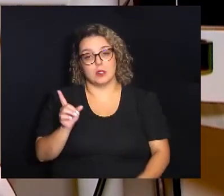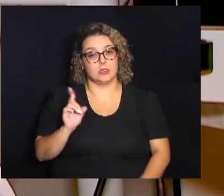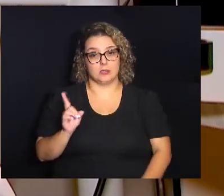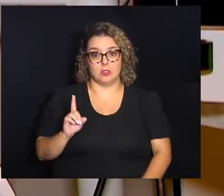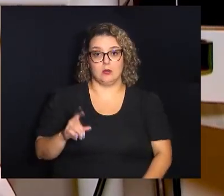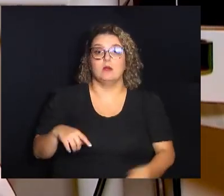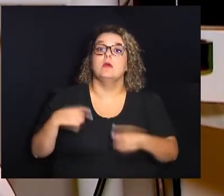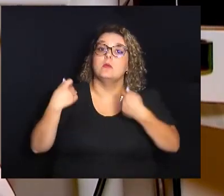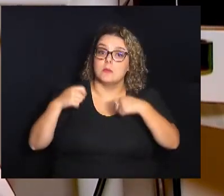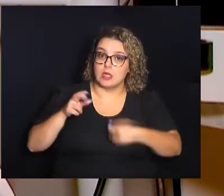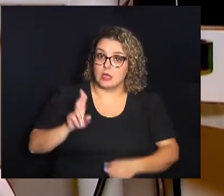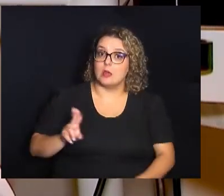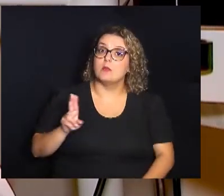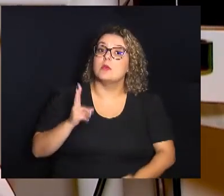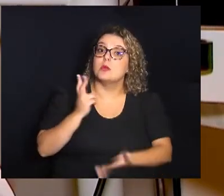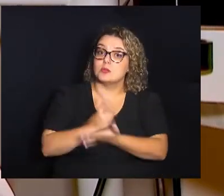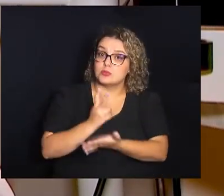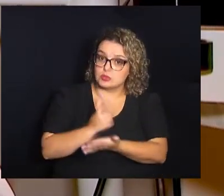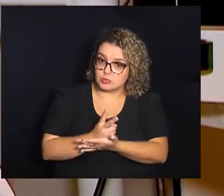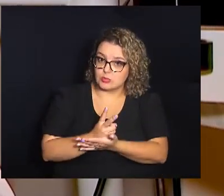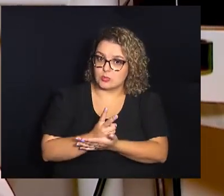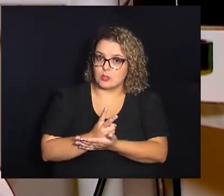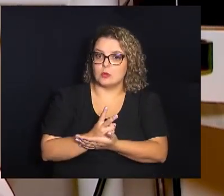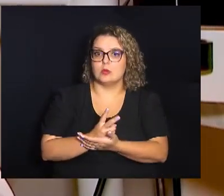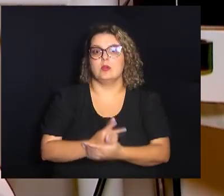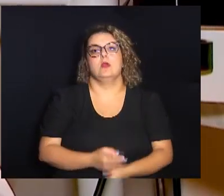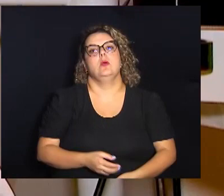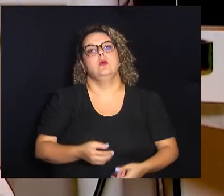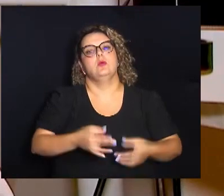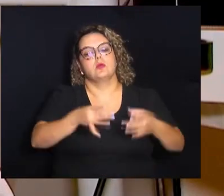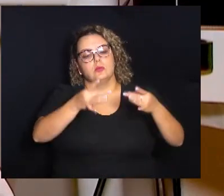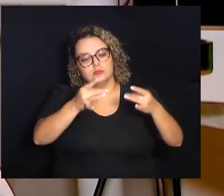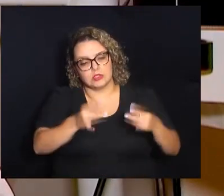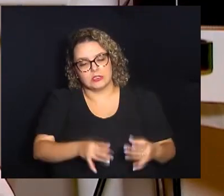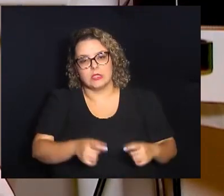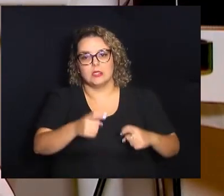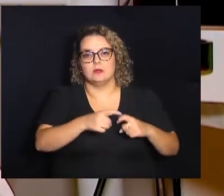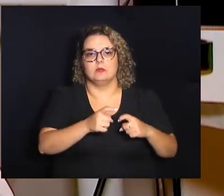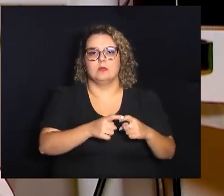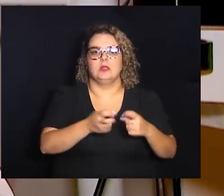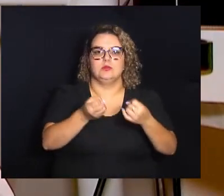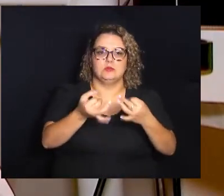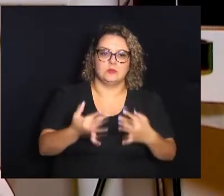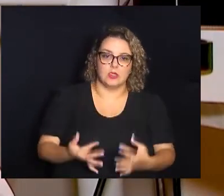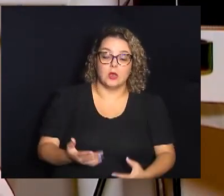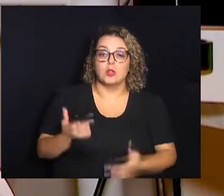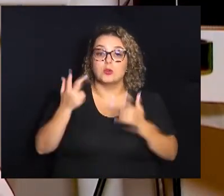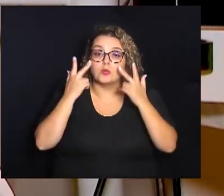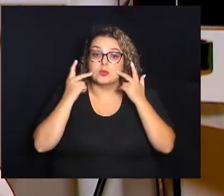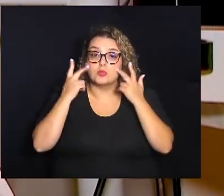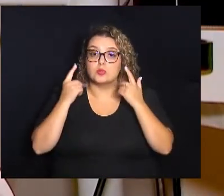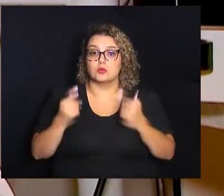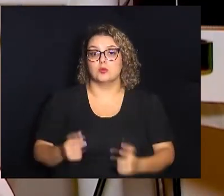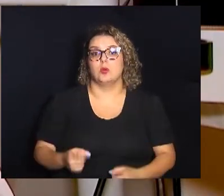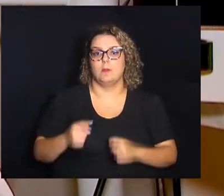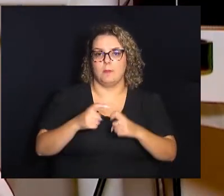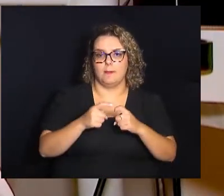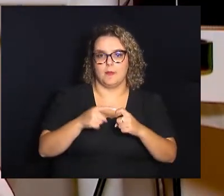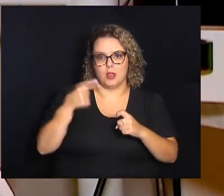precisamos usá-lo sempre com a prescrição médica, geralmente com a prescrição